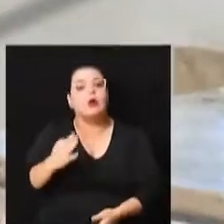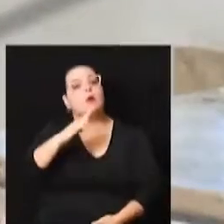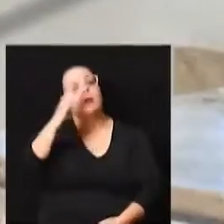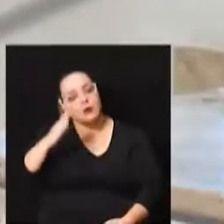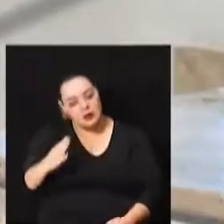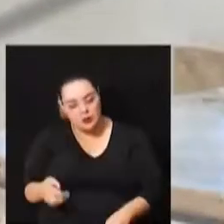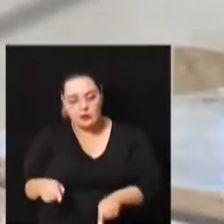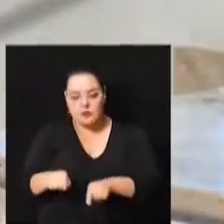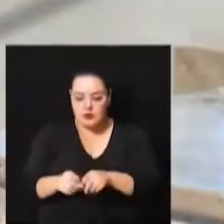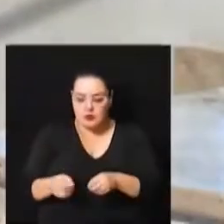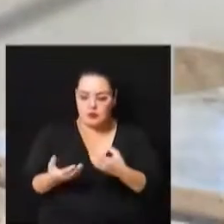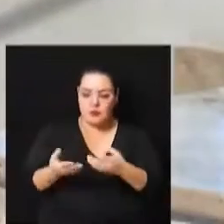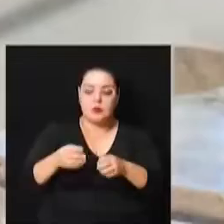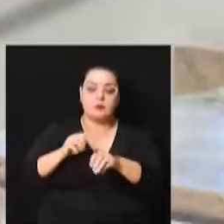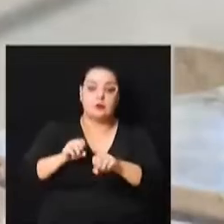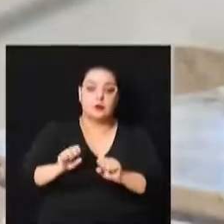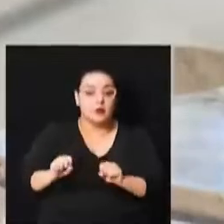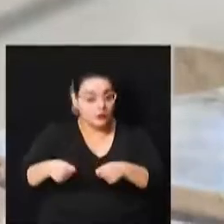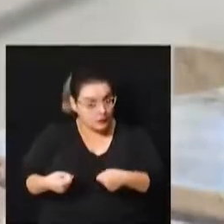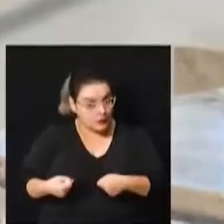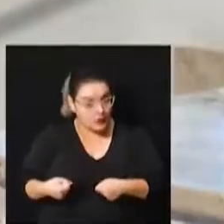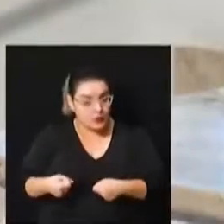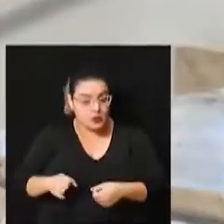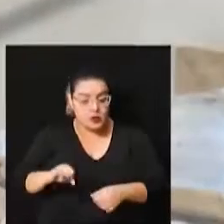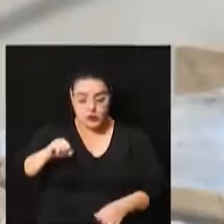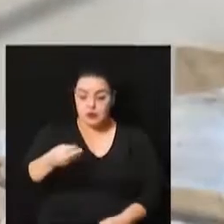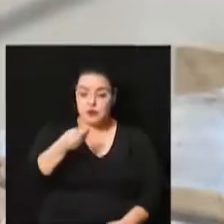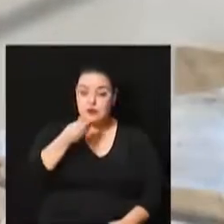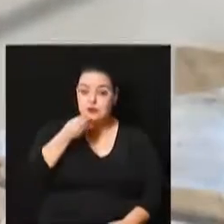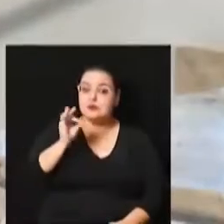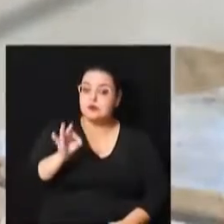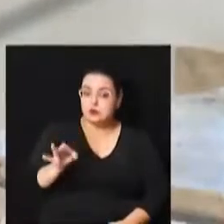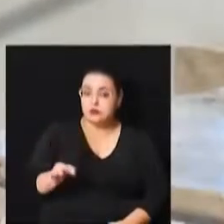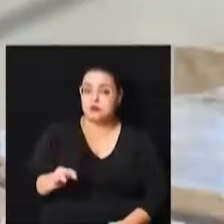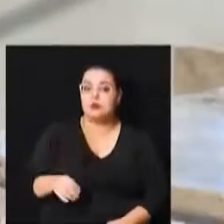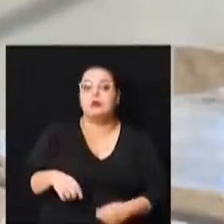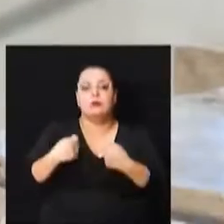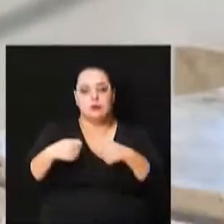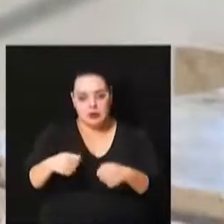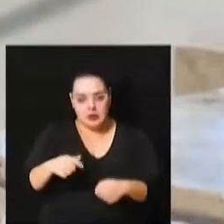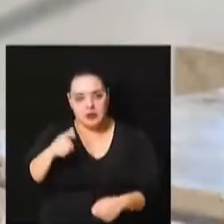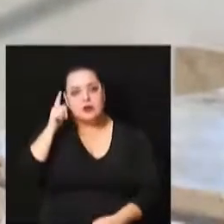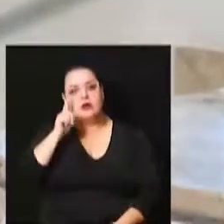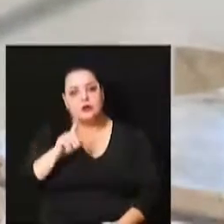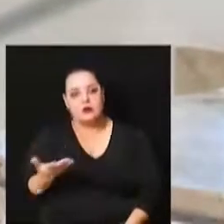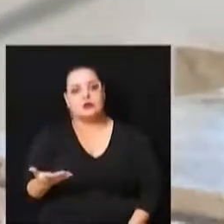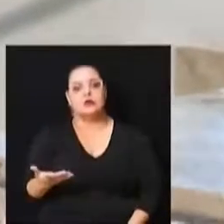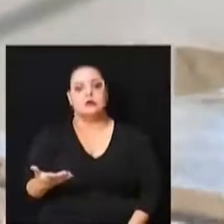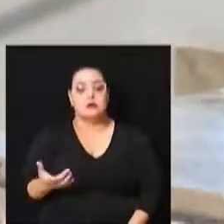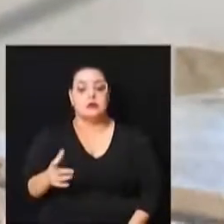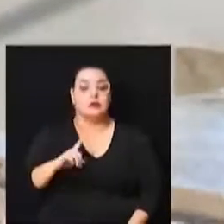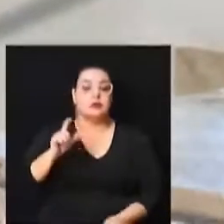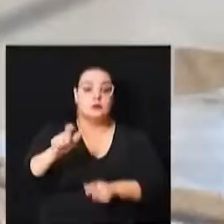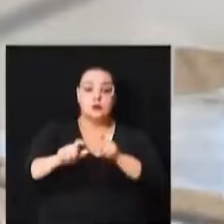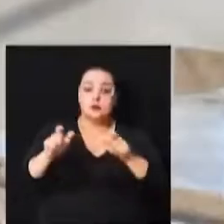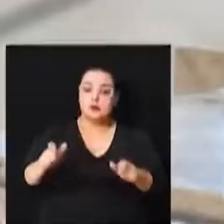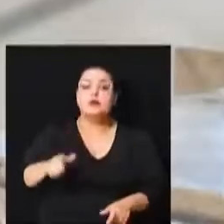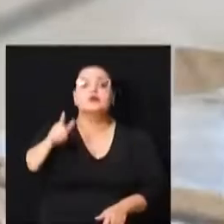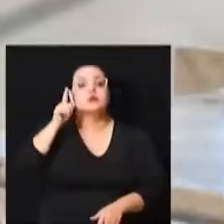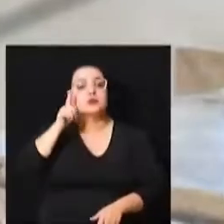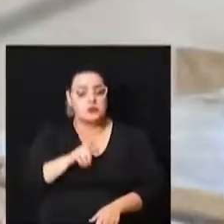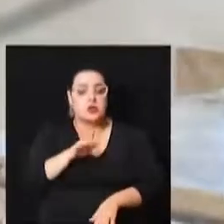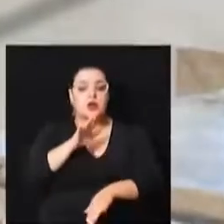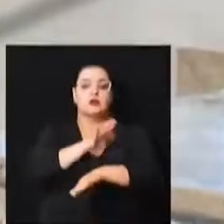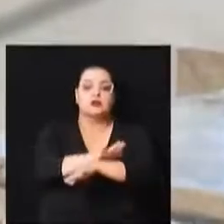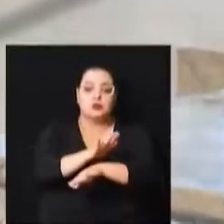oferecer para a educação. Então, a força de vontade e as oportunidades certas você precisa conseguir. Tem muita gente que consegue